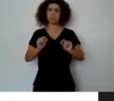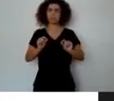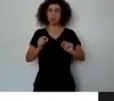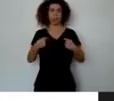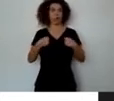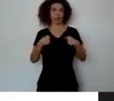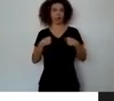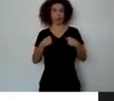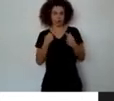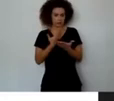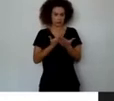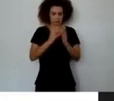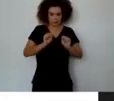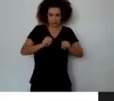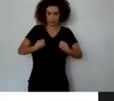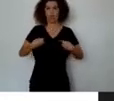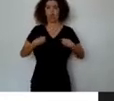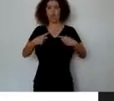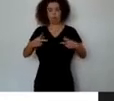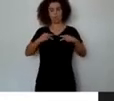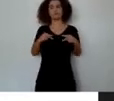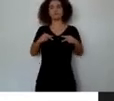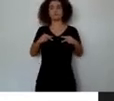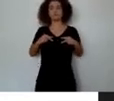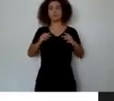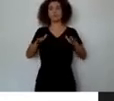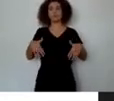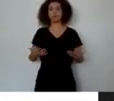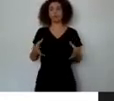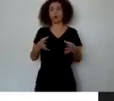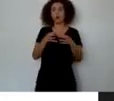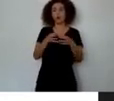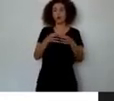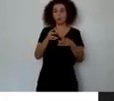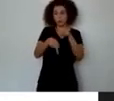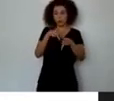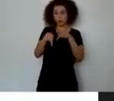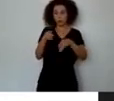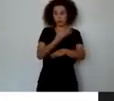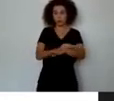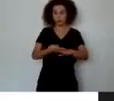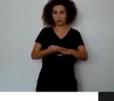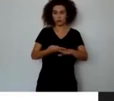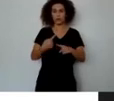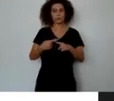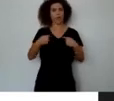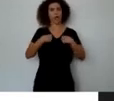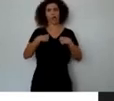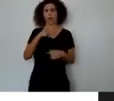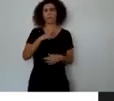De que a comunidade branca conseguiu foi uma coisa do mérito, da luta